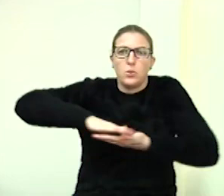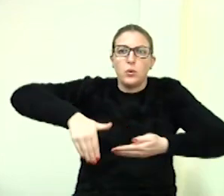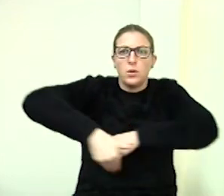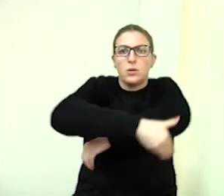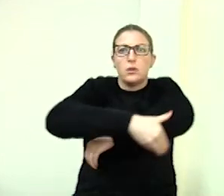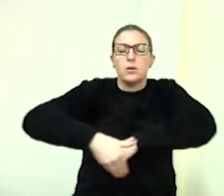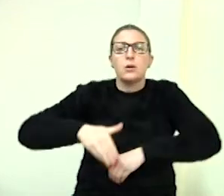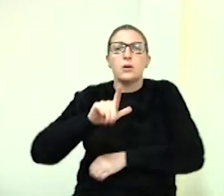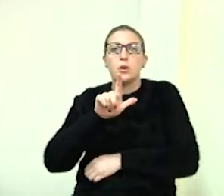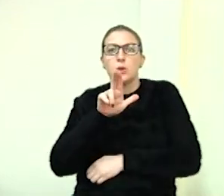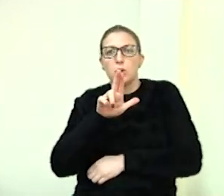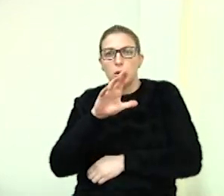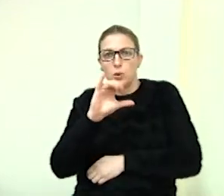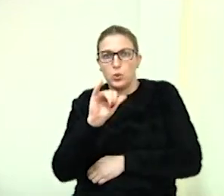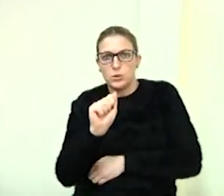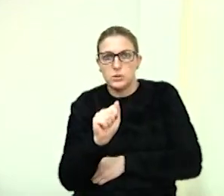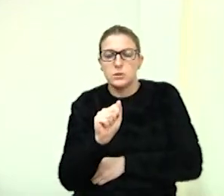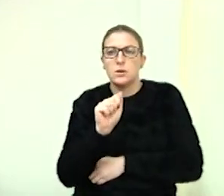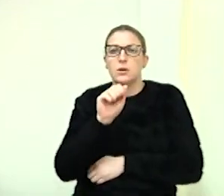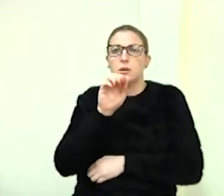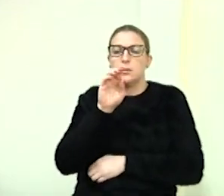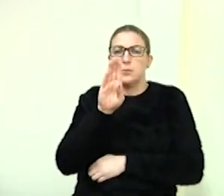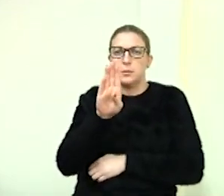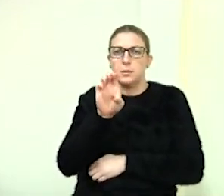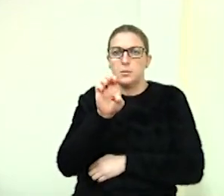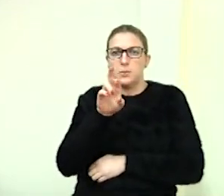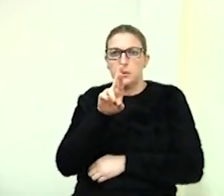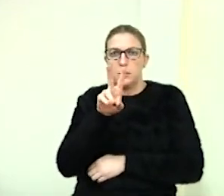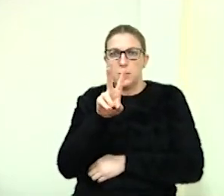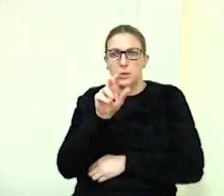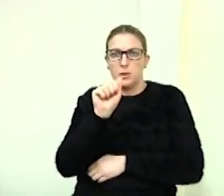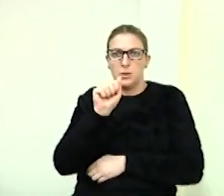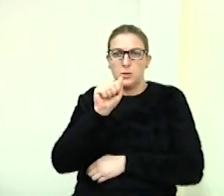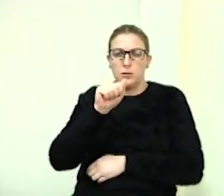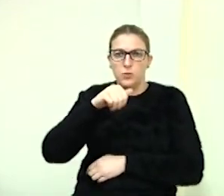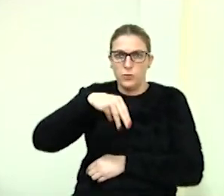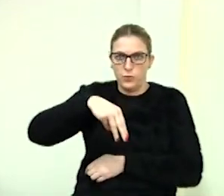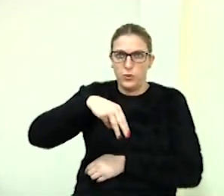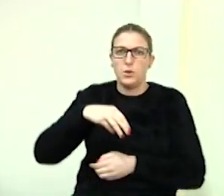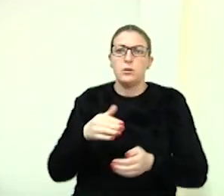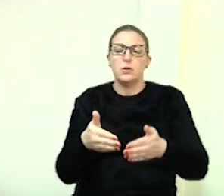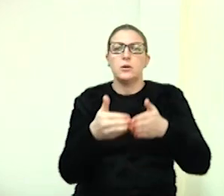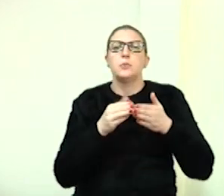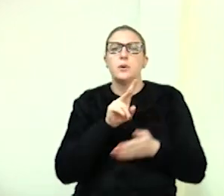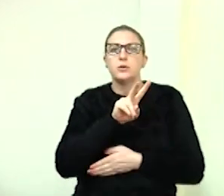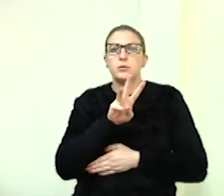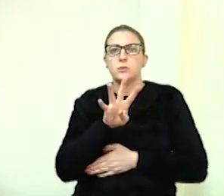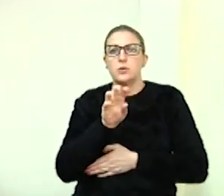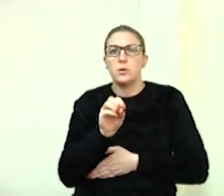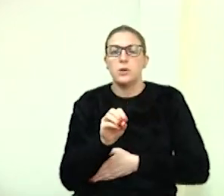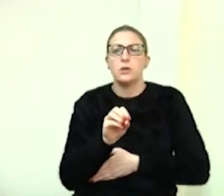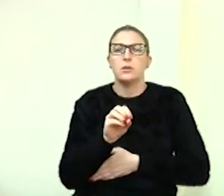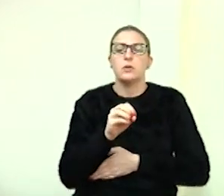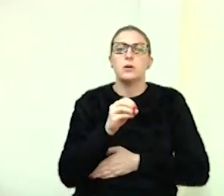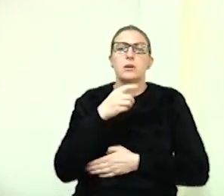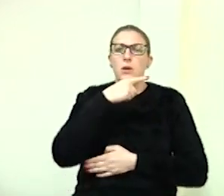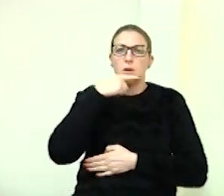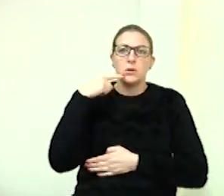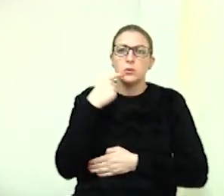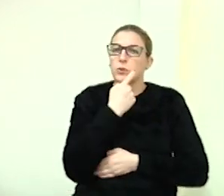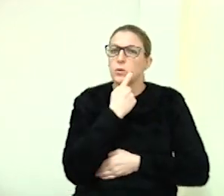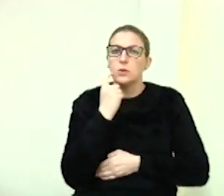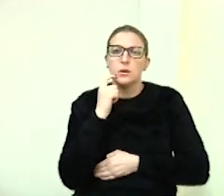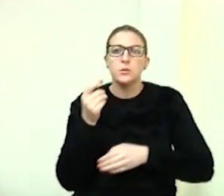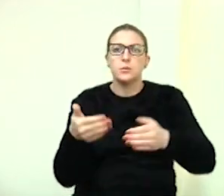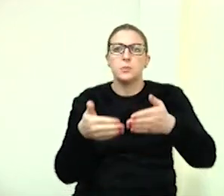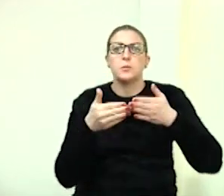Ibervian Martins, bairro Cerâmica. Pedido de providência nº 240, Claudemir Araújo, Emerson Schelsky, solicita aos órgãos competentes do Poder